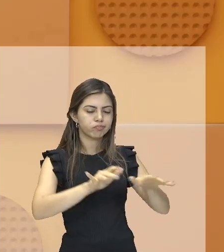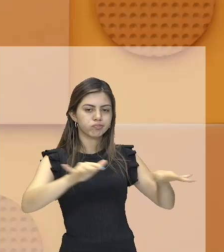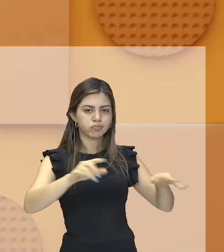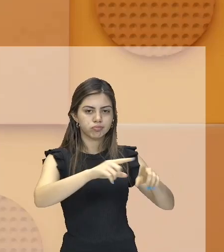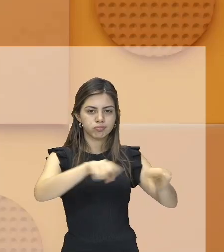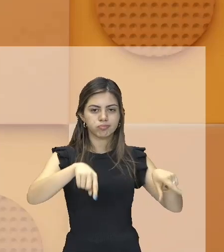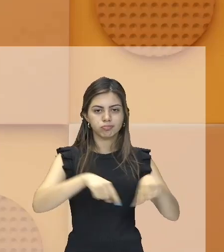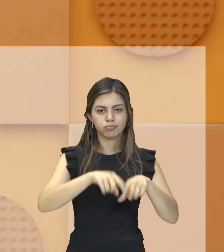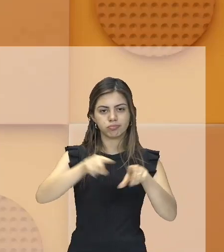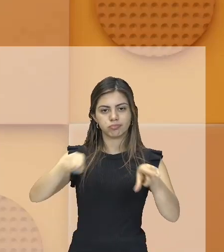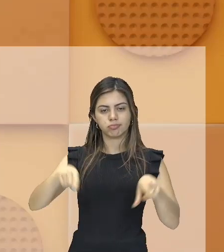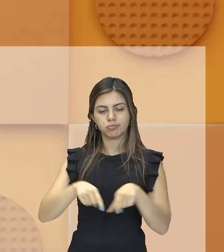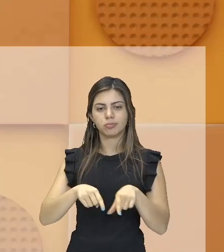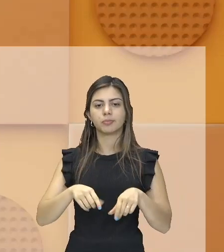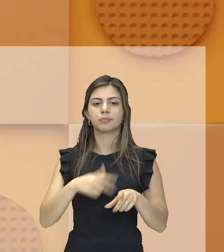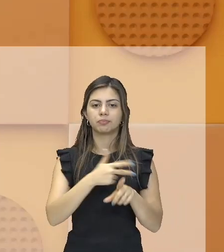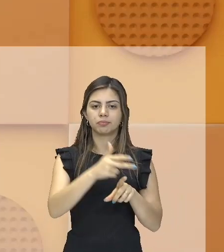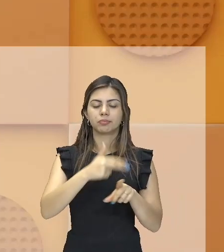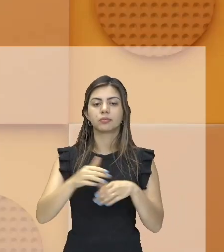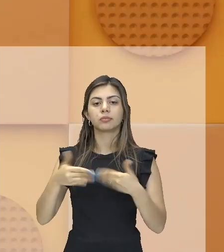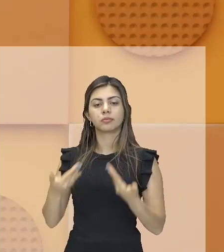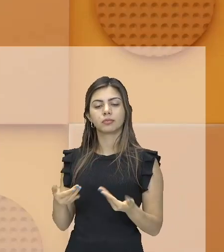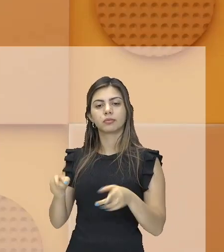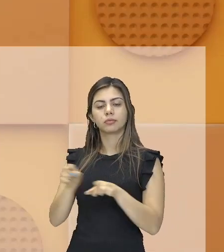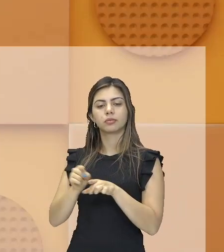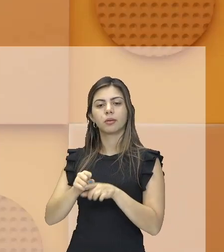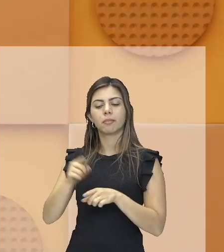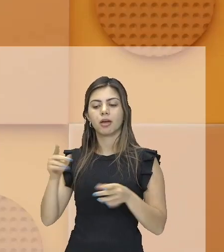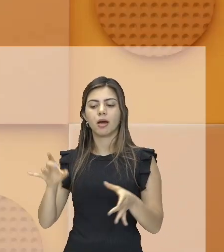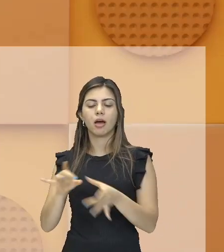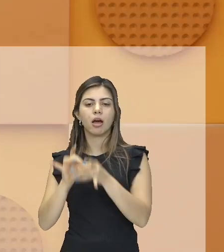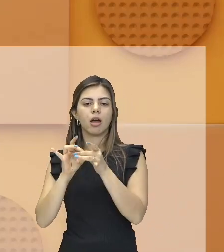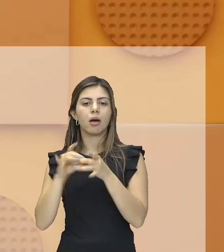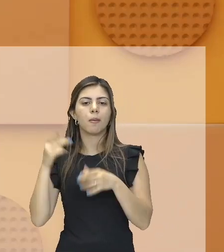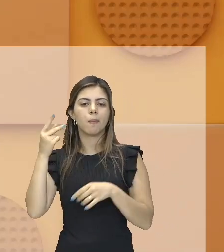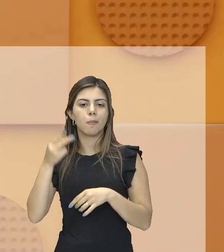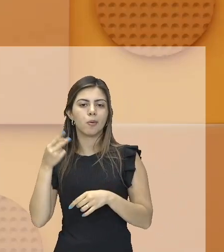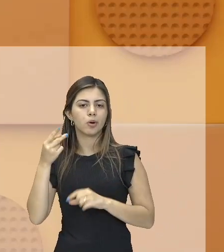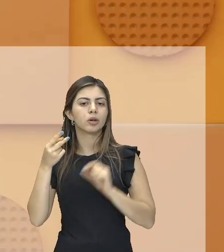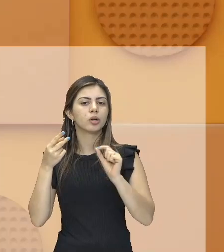território, e também vai estar associado com a política